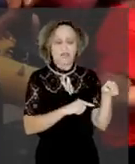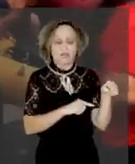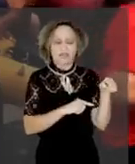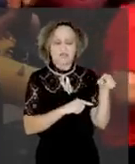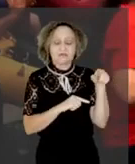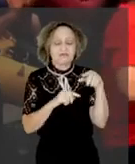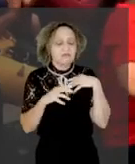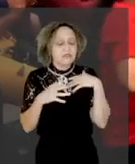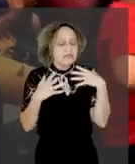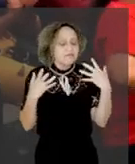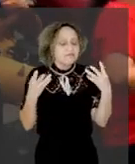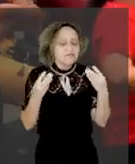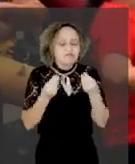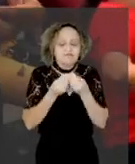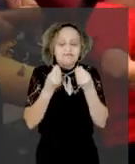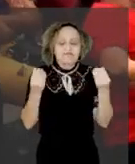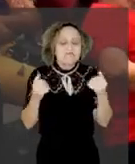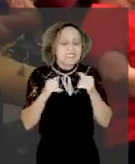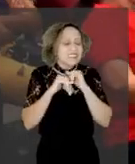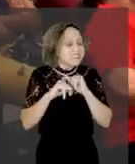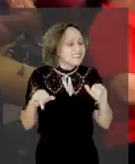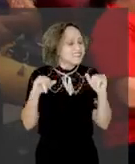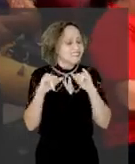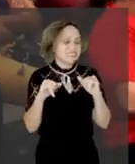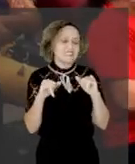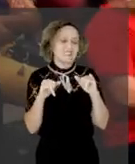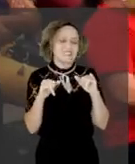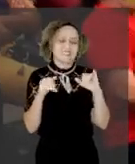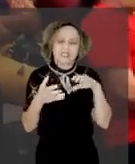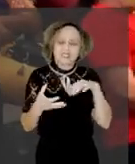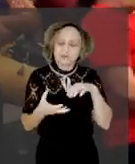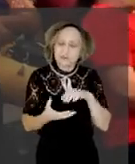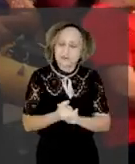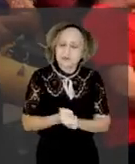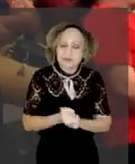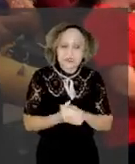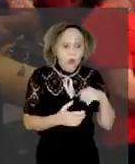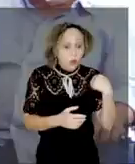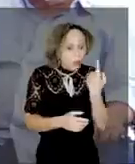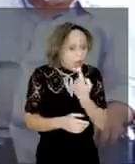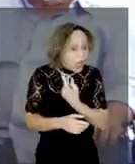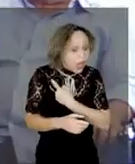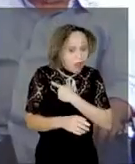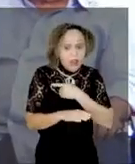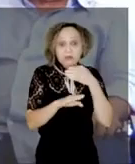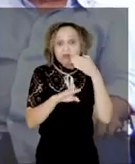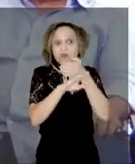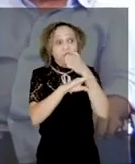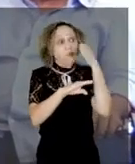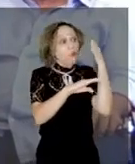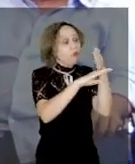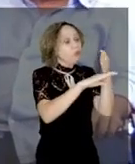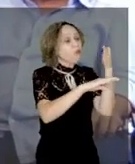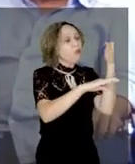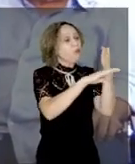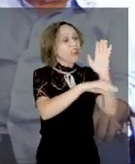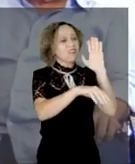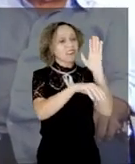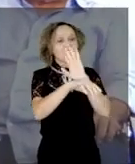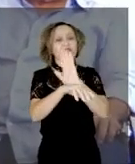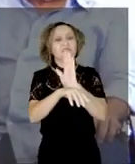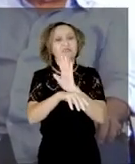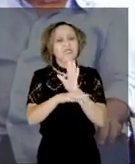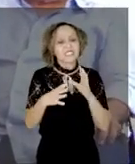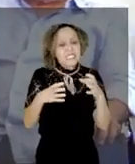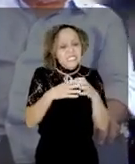Nós devolveremos a democracia, a linguagem política, o tabuleiro da política que nos foi tirado